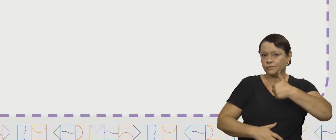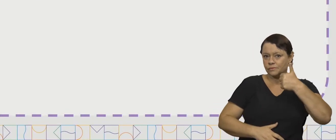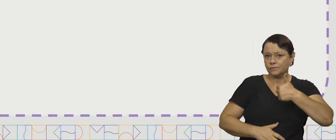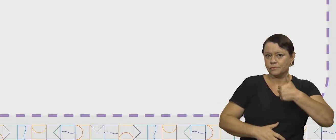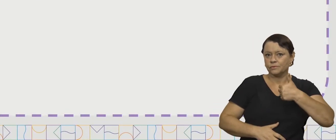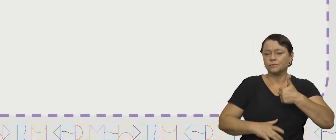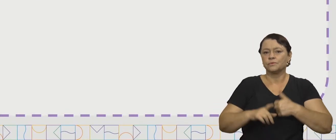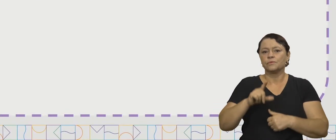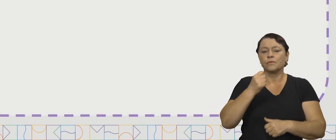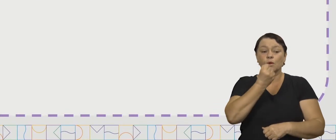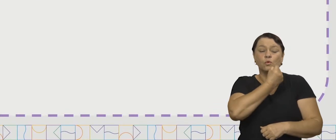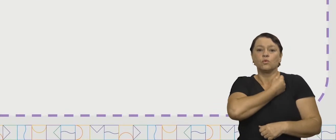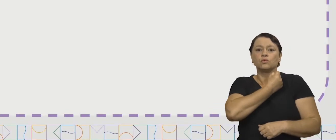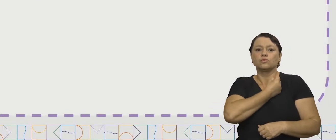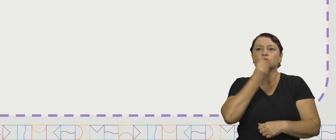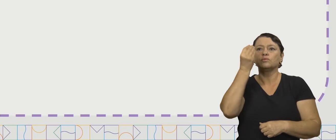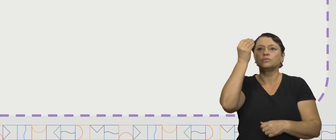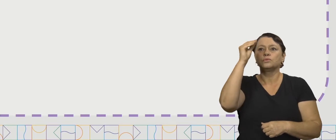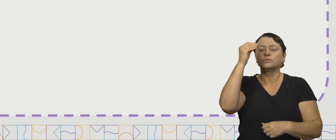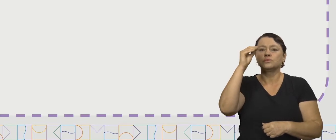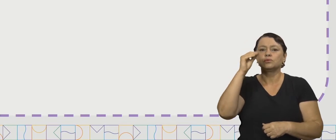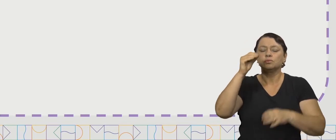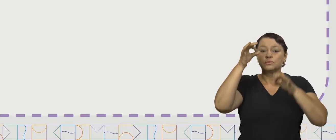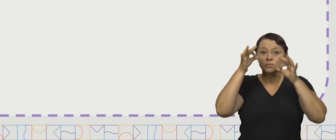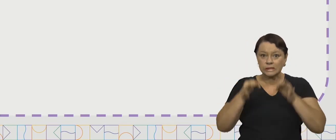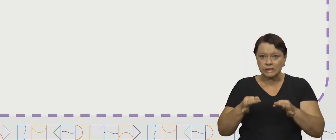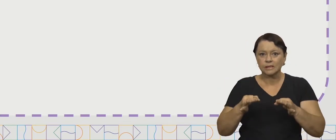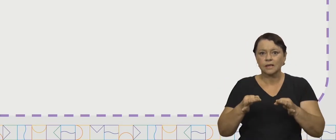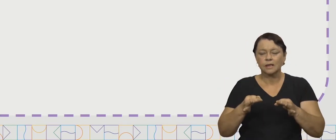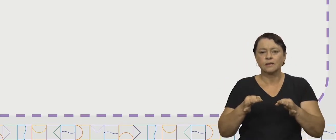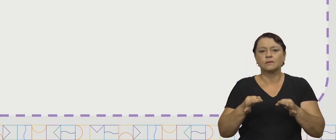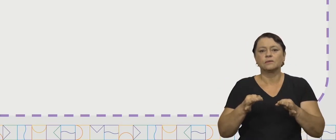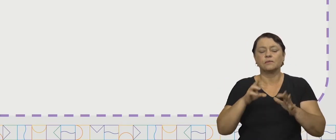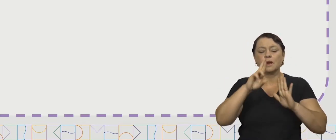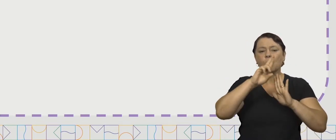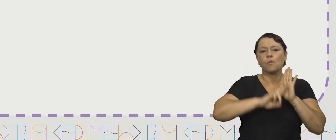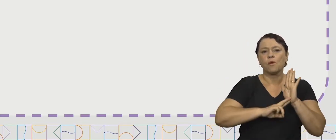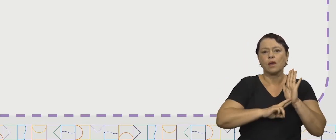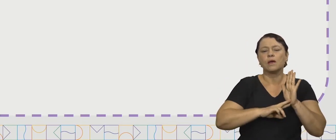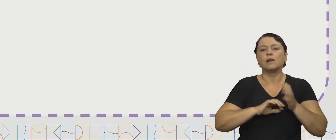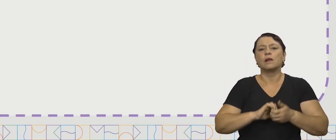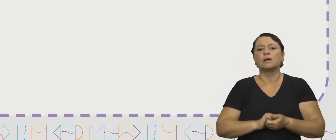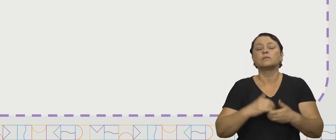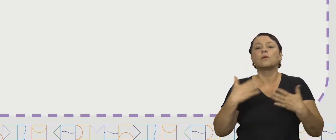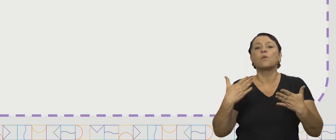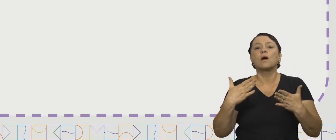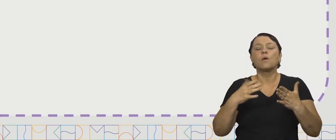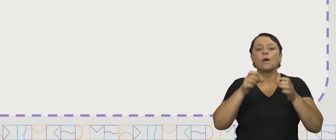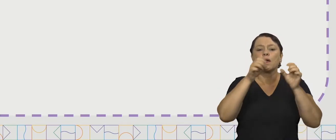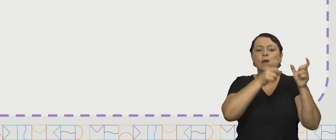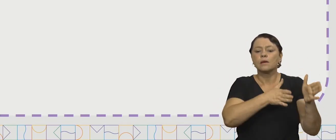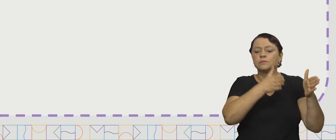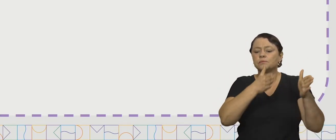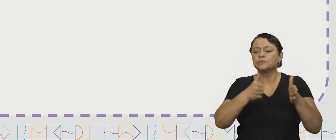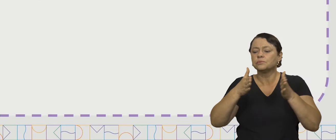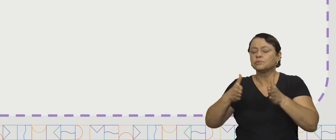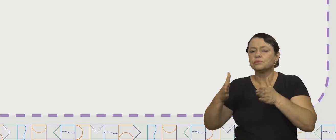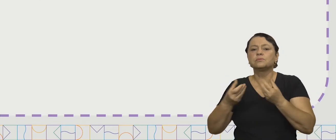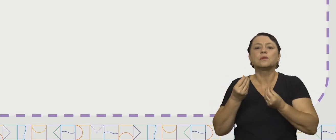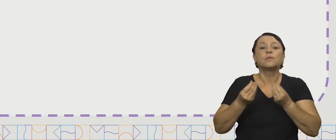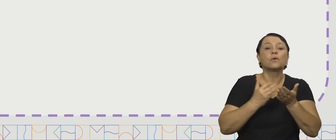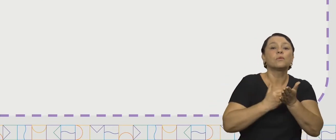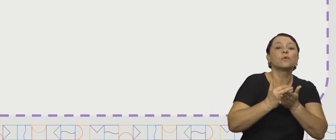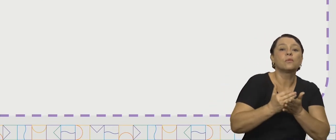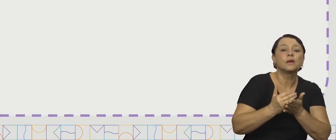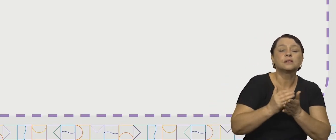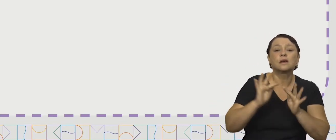Atividade 1. Enumere corretamente os passos para o relato oral de sucesso. Vocês lembram qual é a ordem correta? Por onde